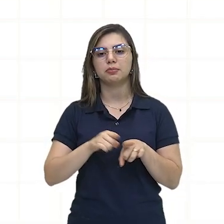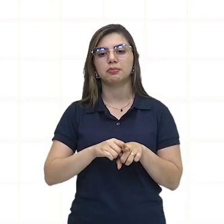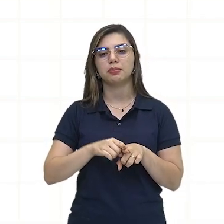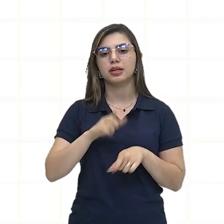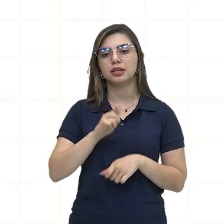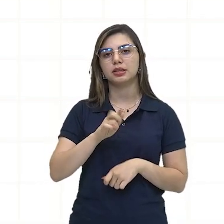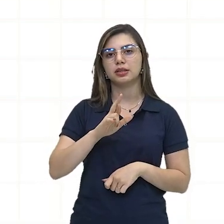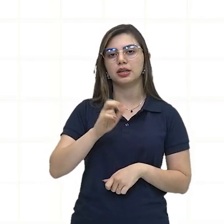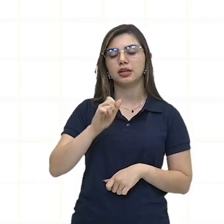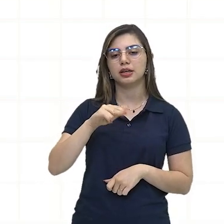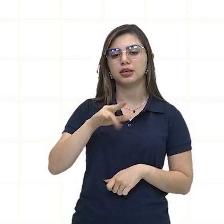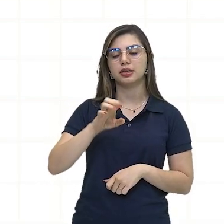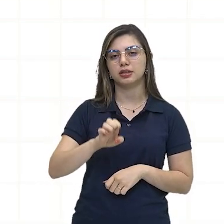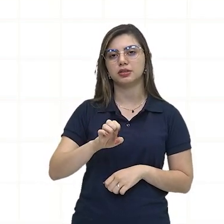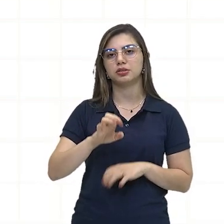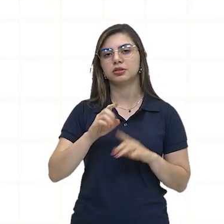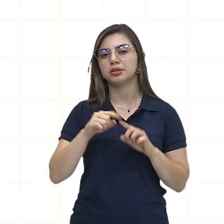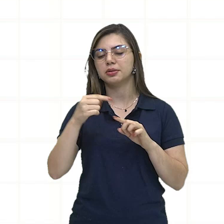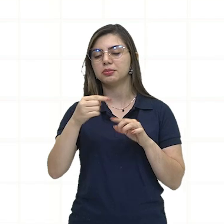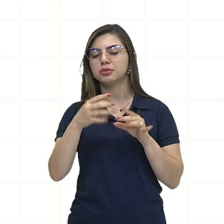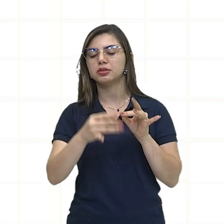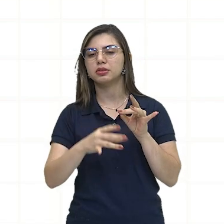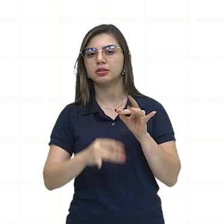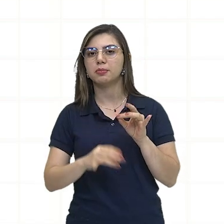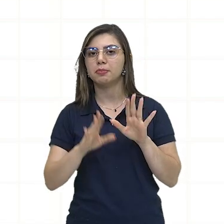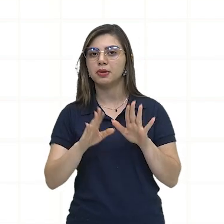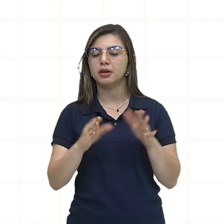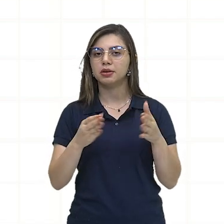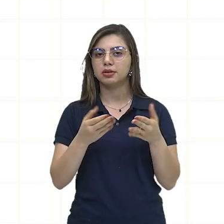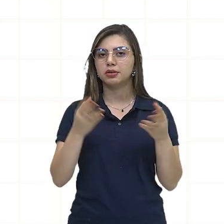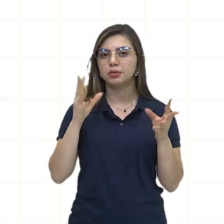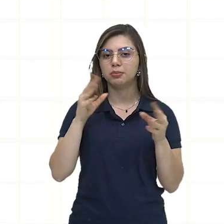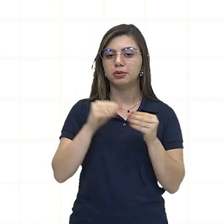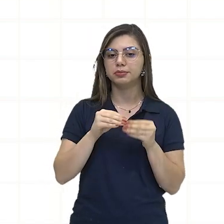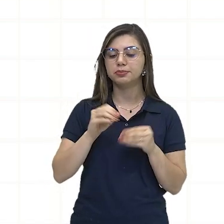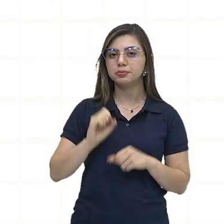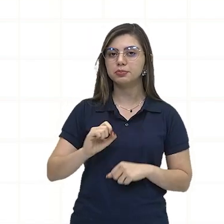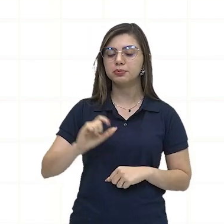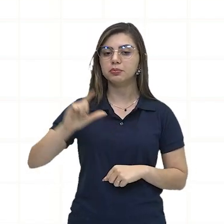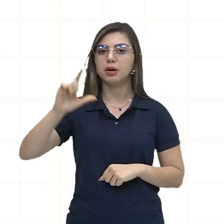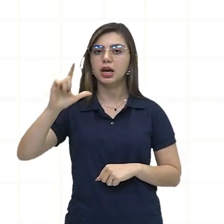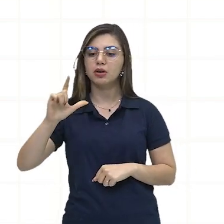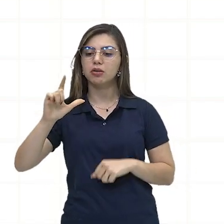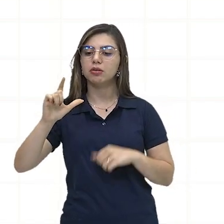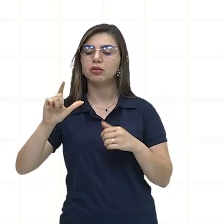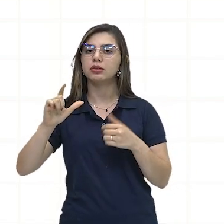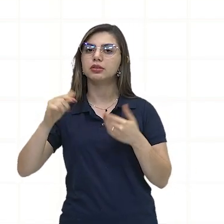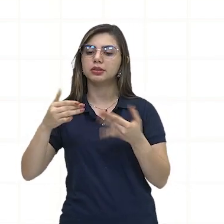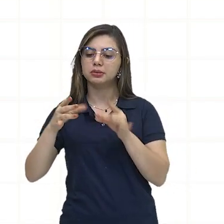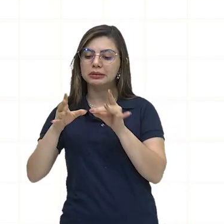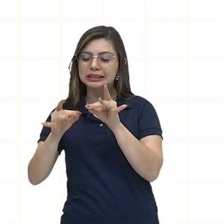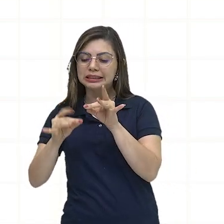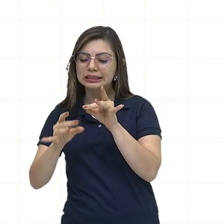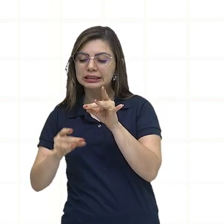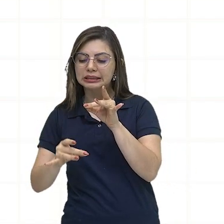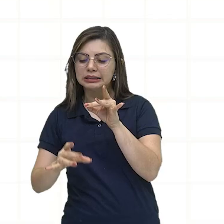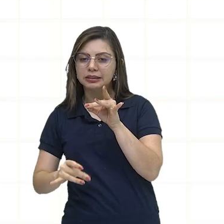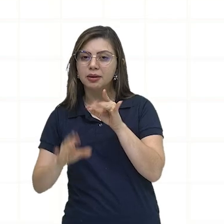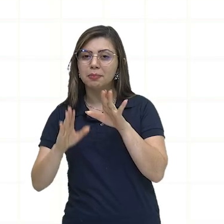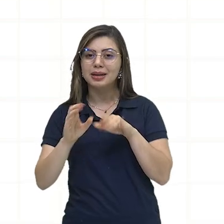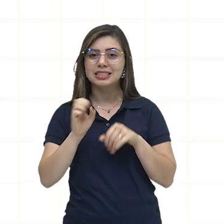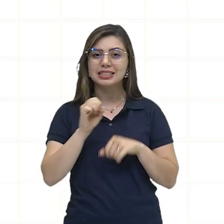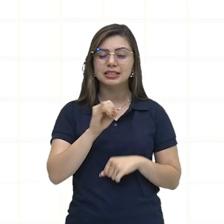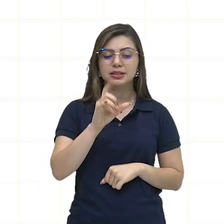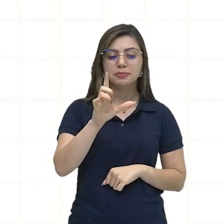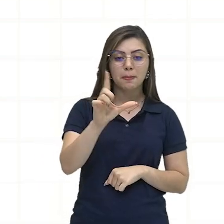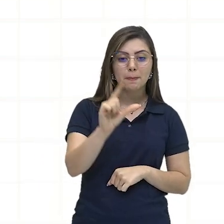escala, mas quanto maior a escala, maior é o número de detalhes que essa escala possui. Quanto menor